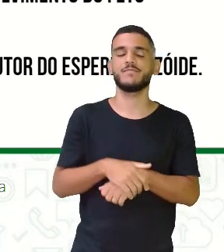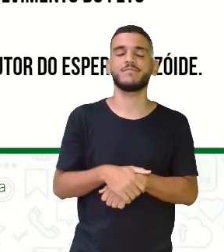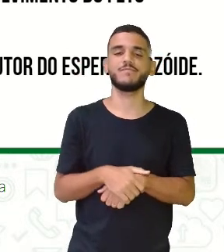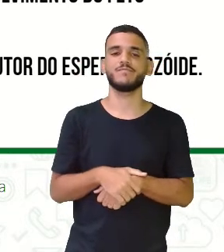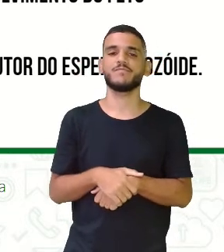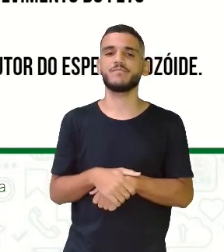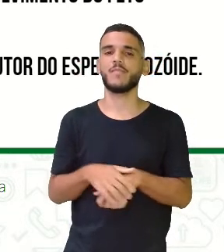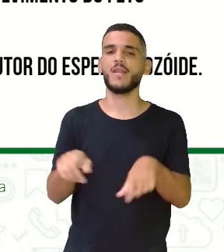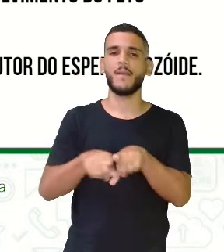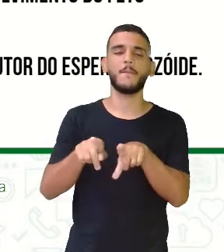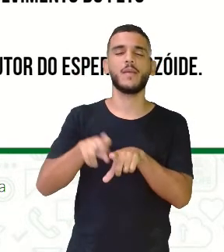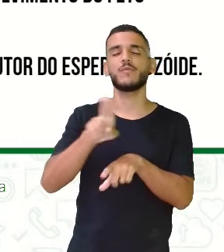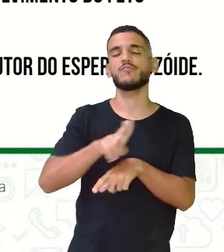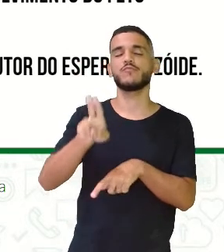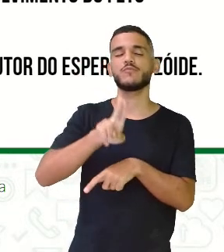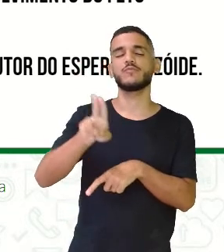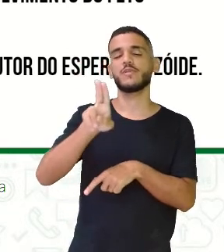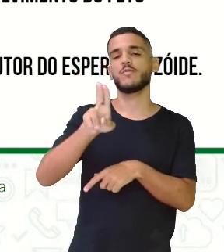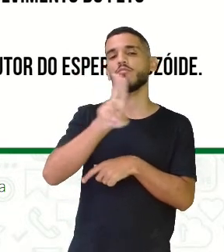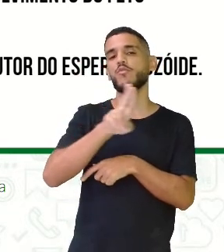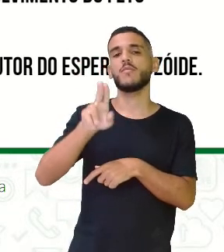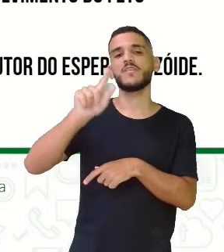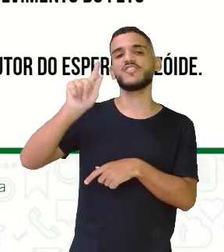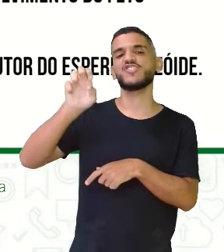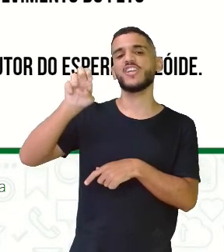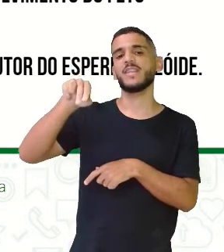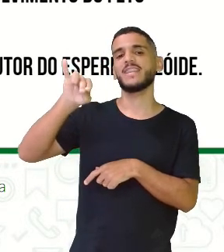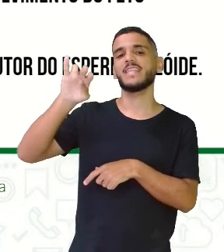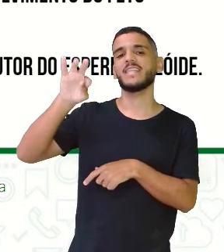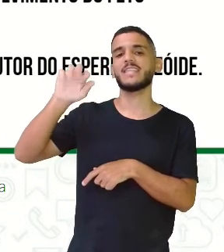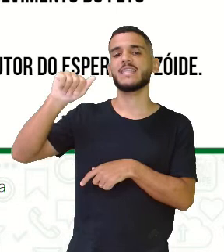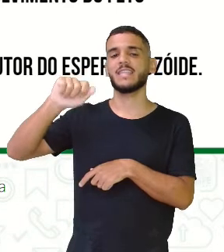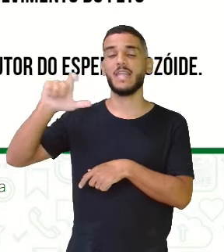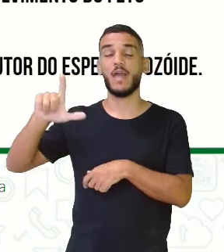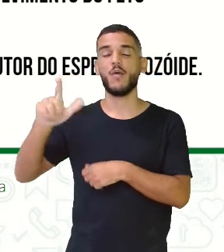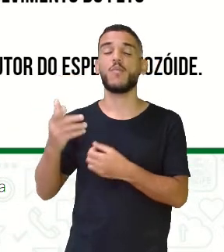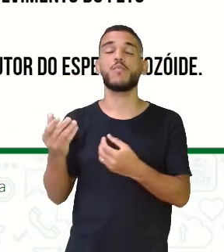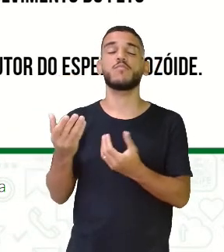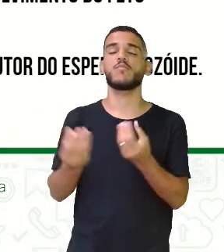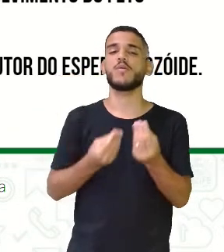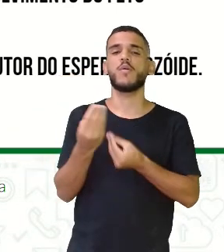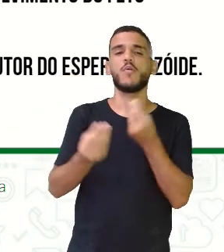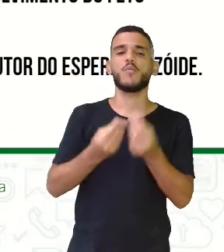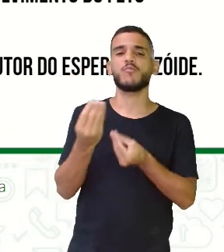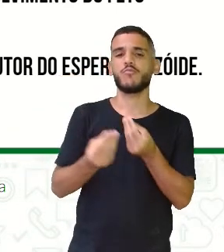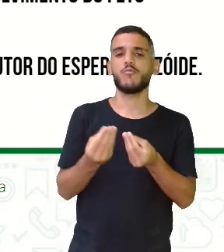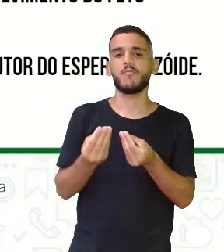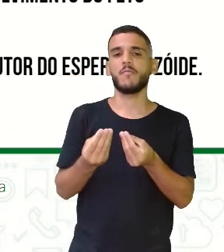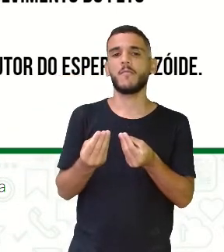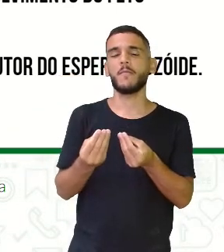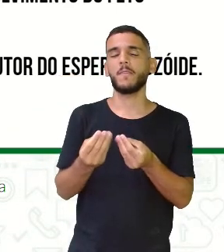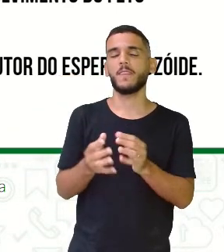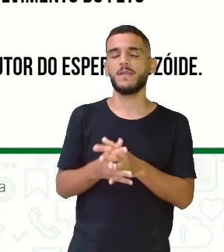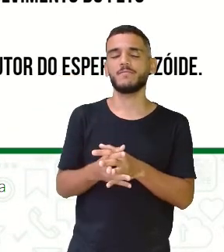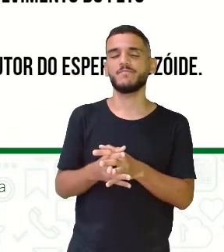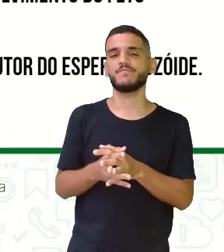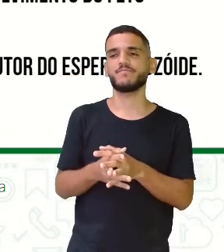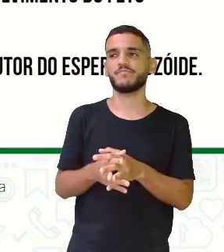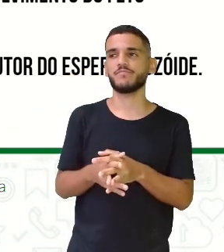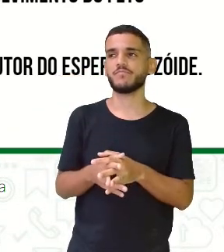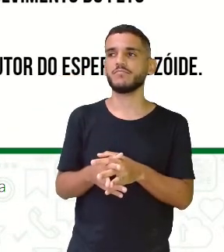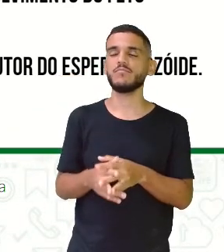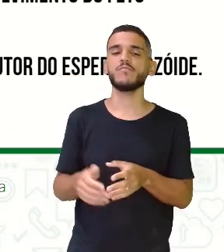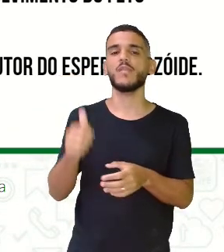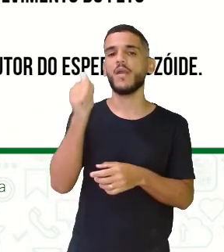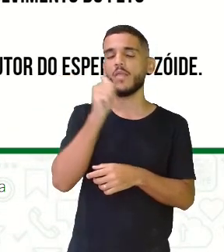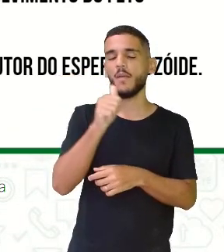genital, é responsável por proporcionar as condições adequadas para a nossa reprodução. Então, o feminino que a gente está vendo aí